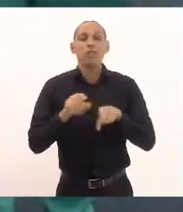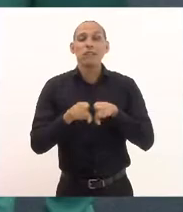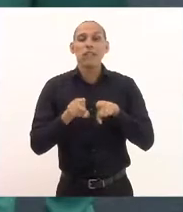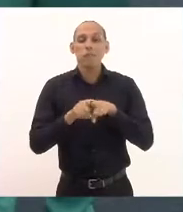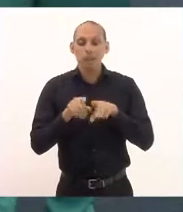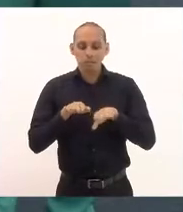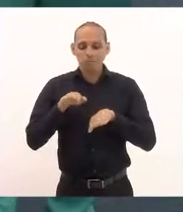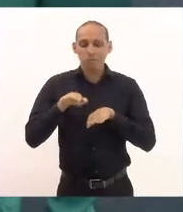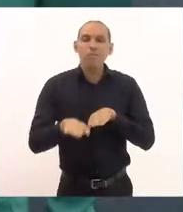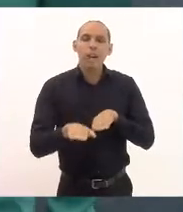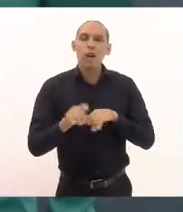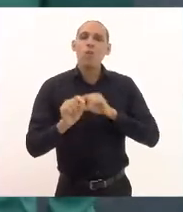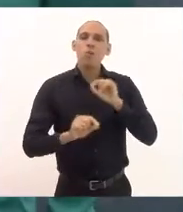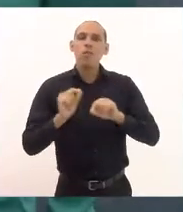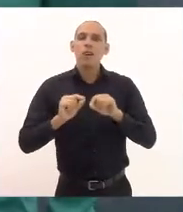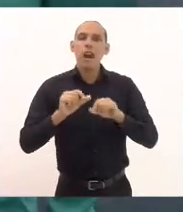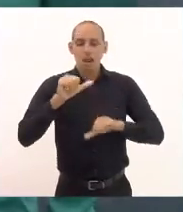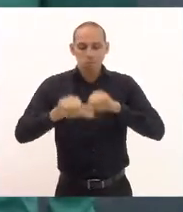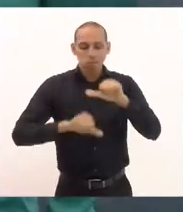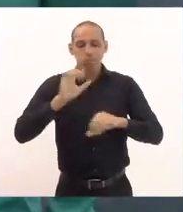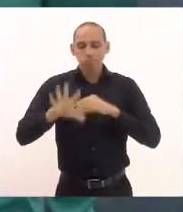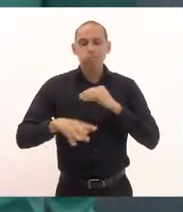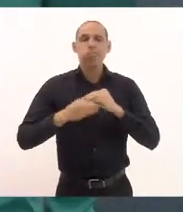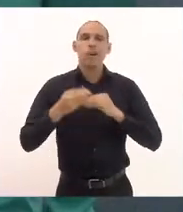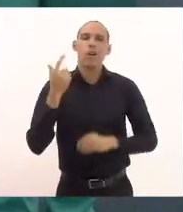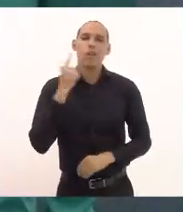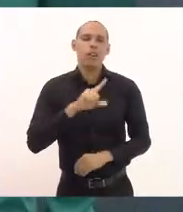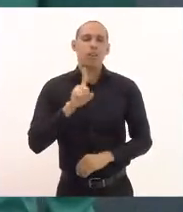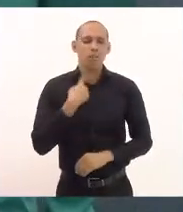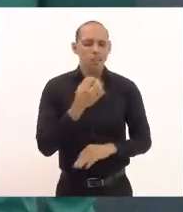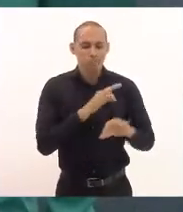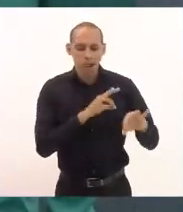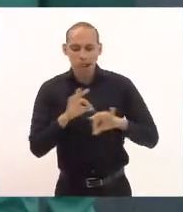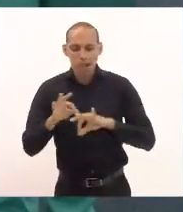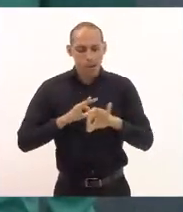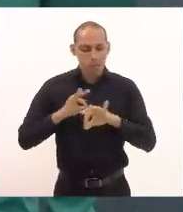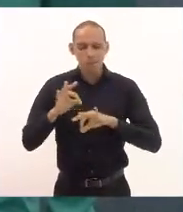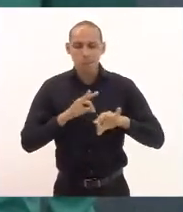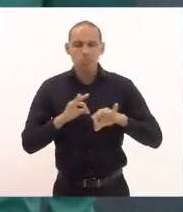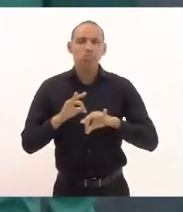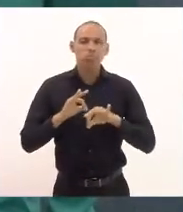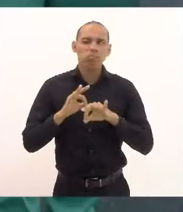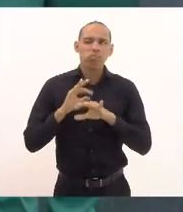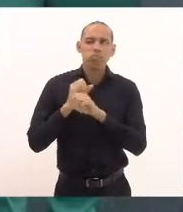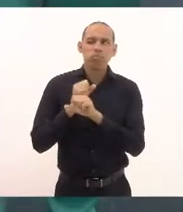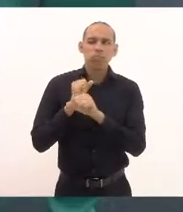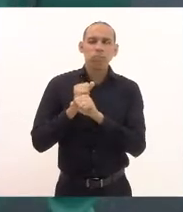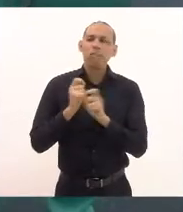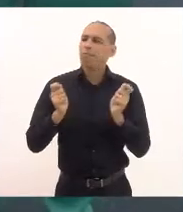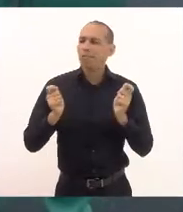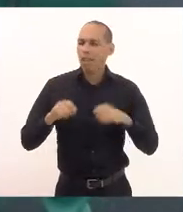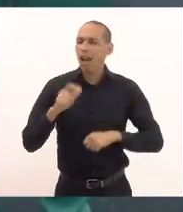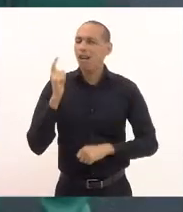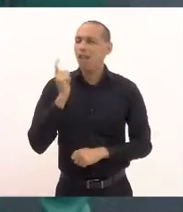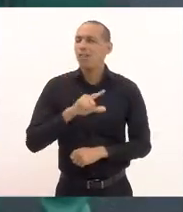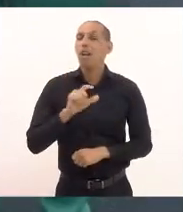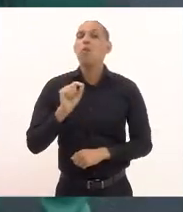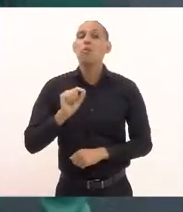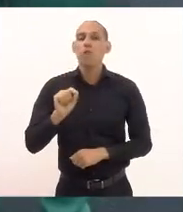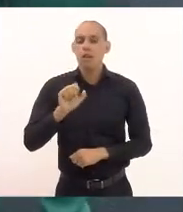de implementar essa mudança, que a gente fez cálculos e viu que é factível a